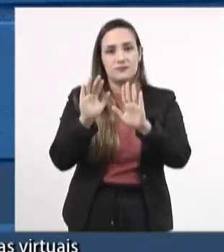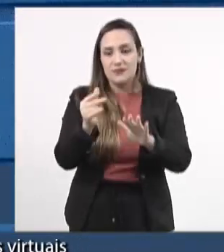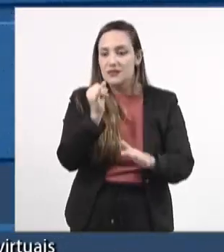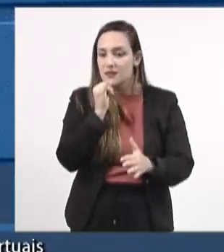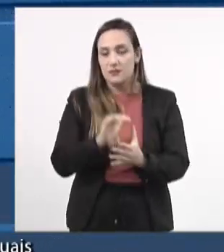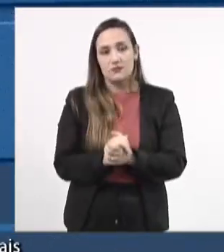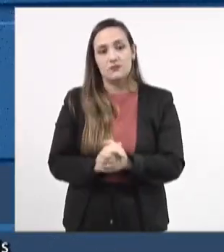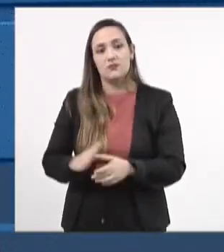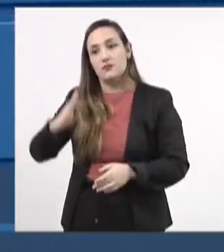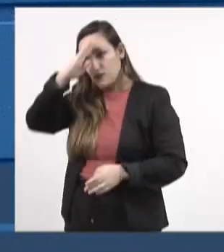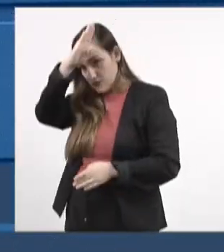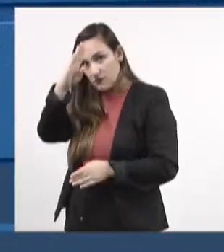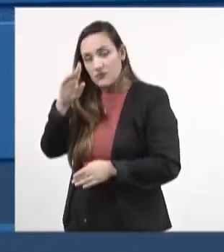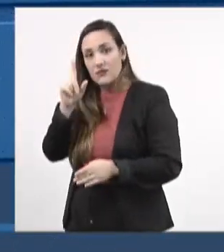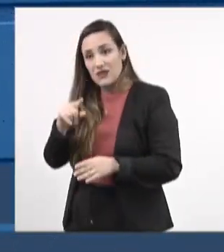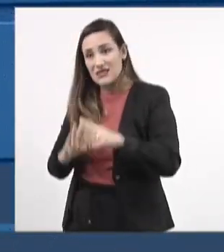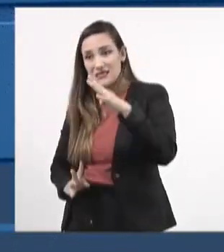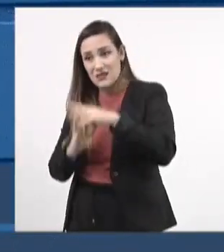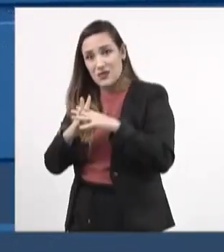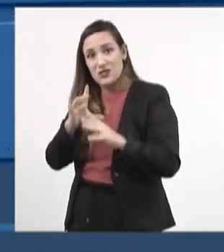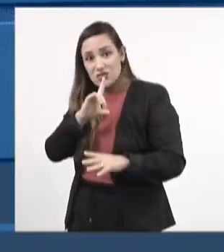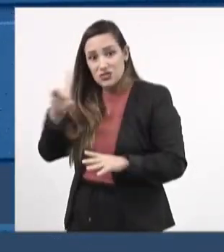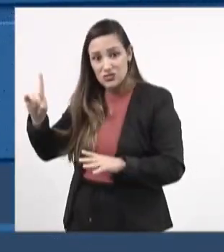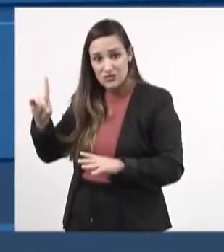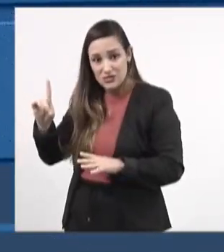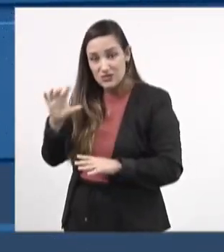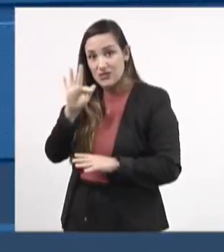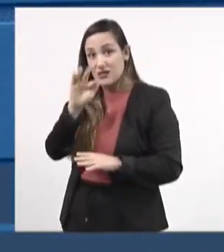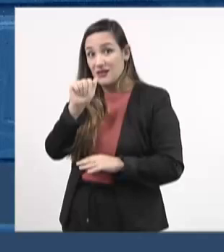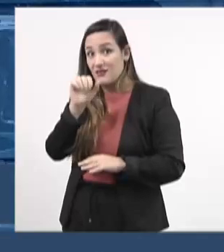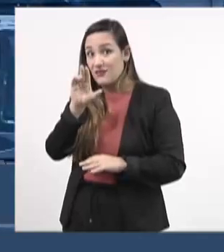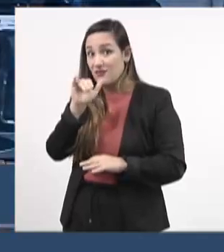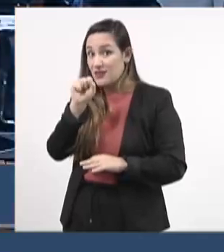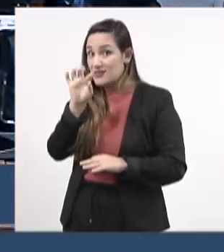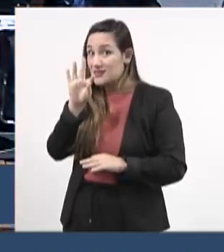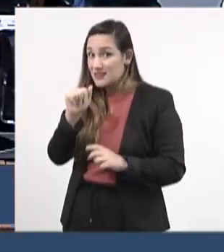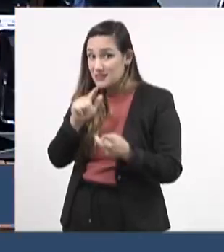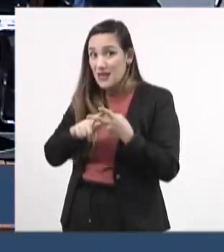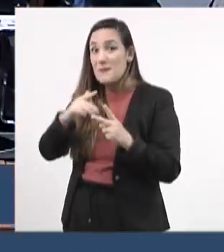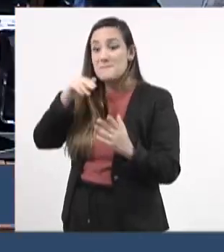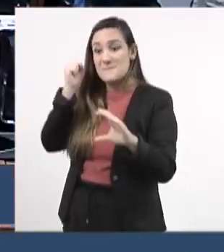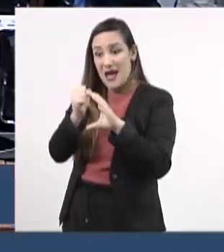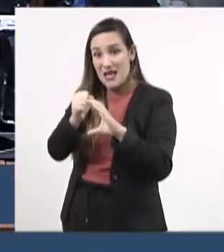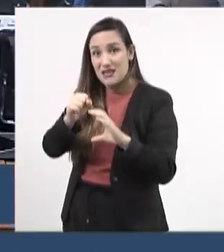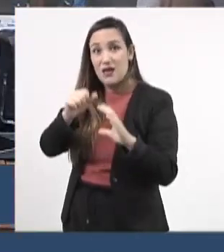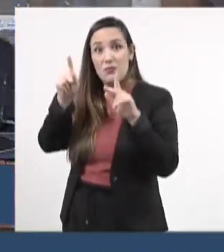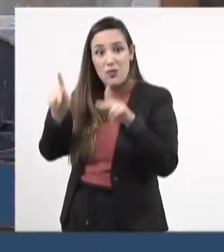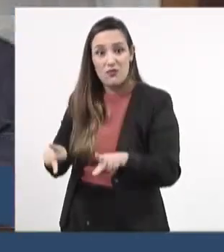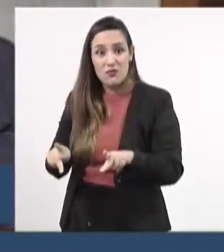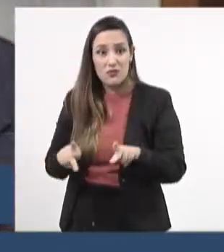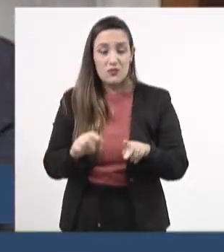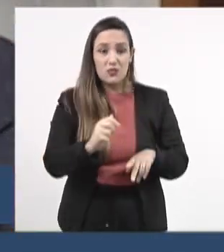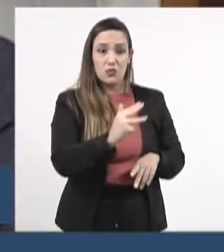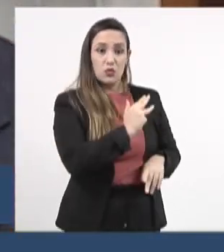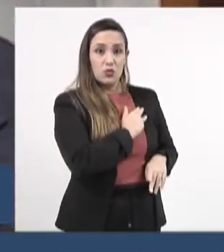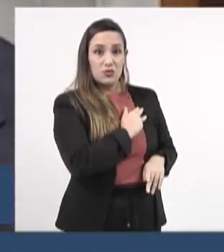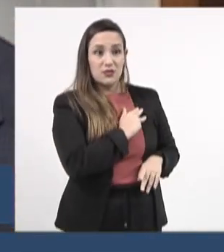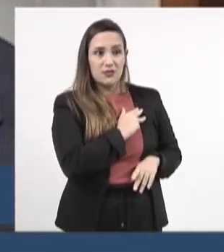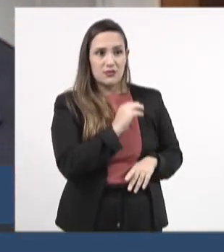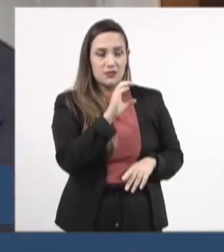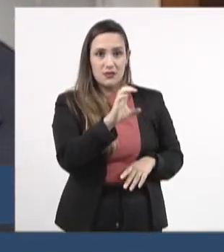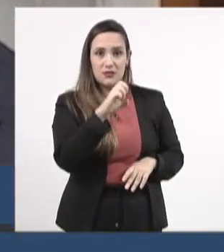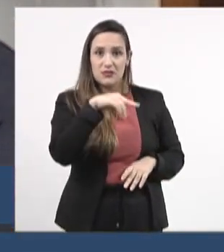o Bolsonaro como extrema-direita, fascista, genocida e etc., e o Lula como